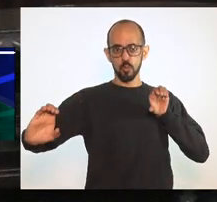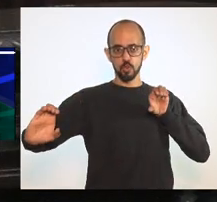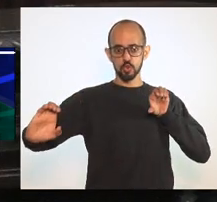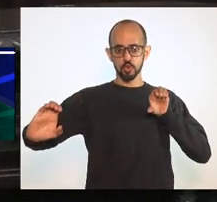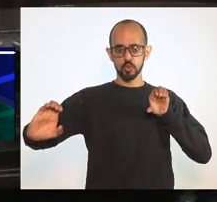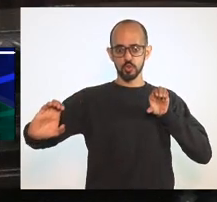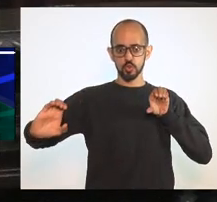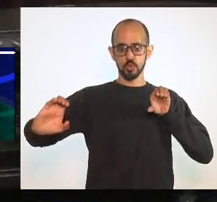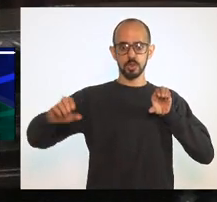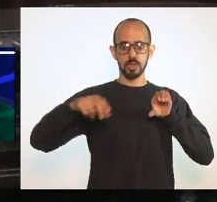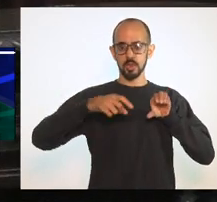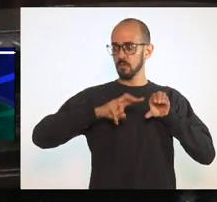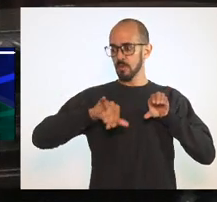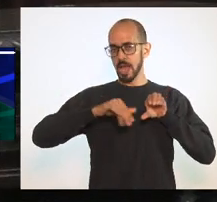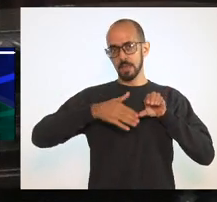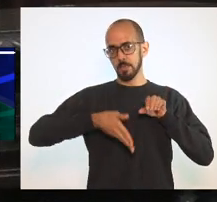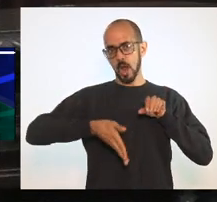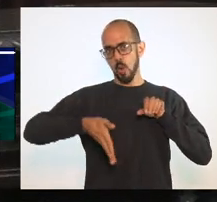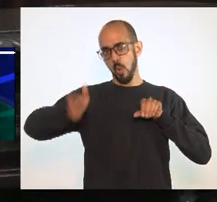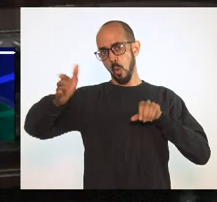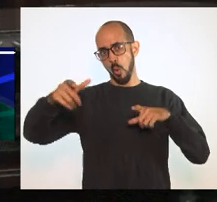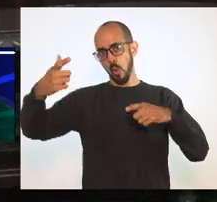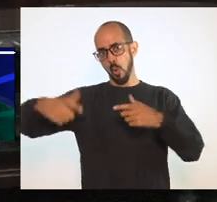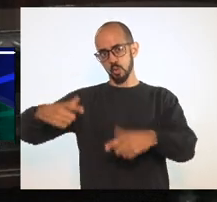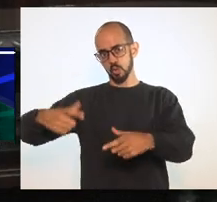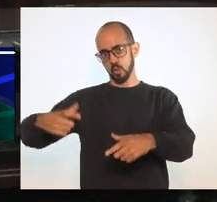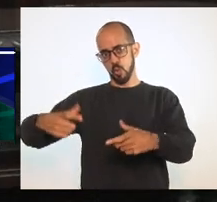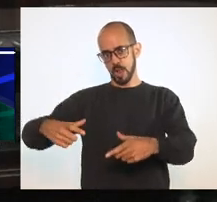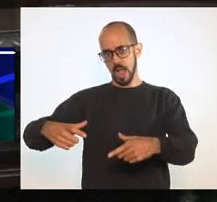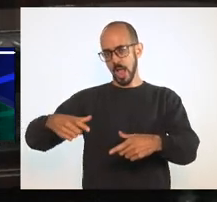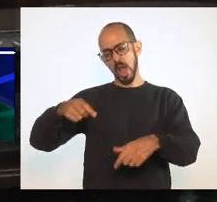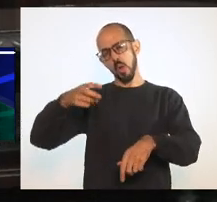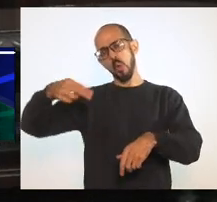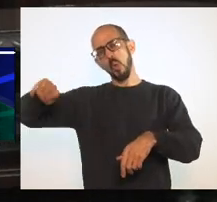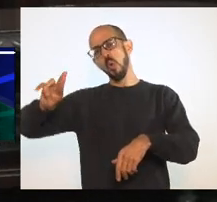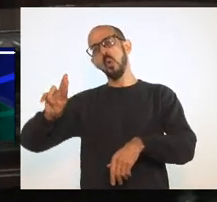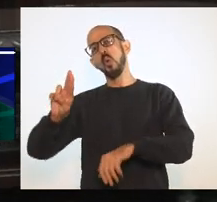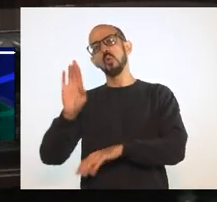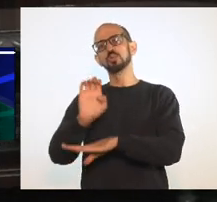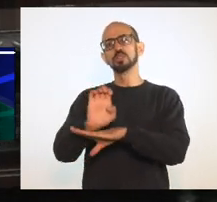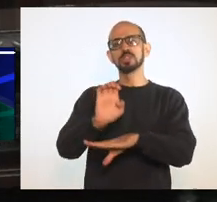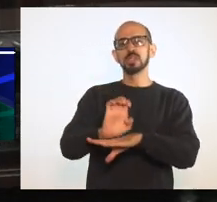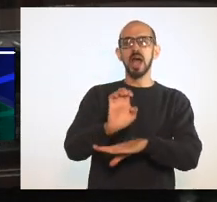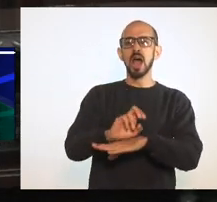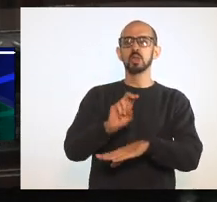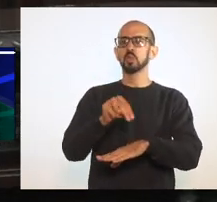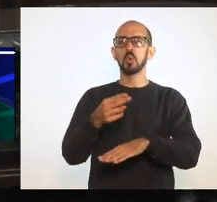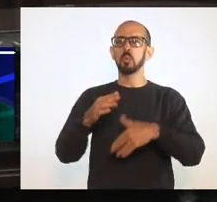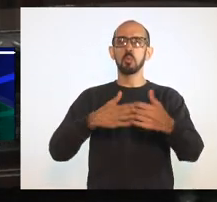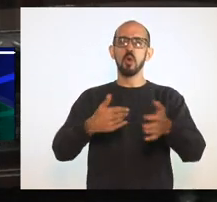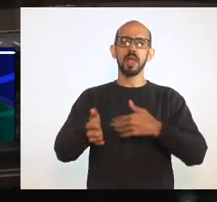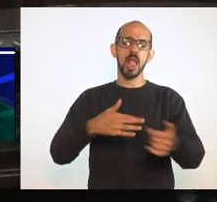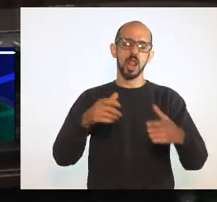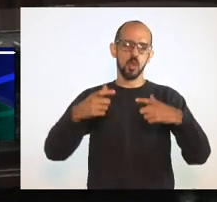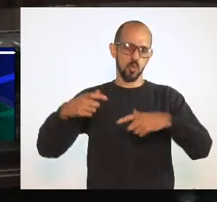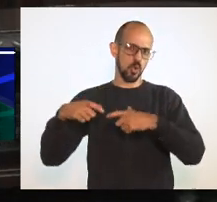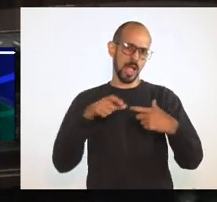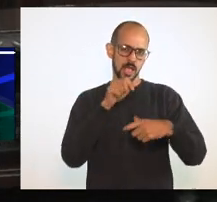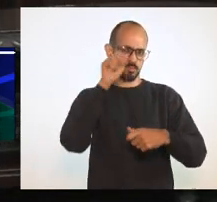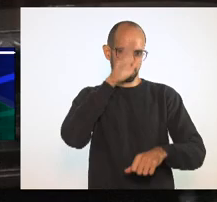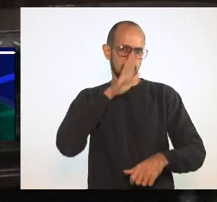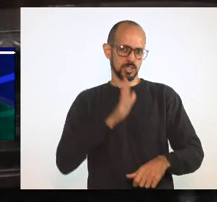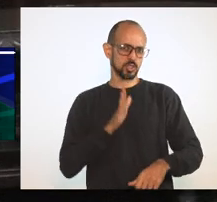outro campo, outro estado do Brasil, Espírito Santo, São Paulo, Bahia, Sergipe, por